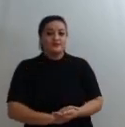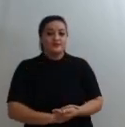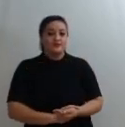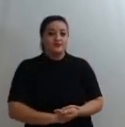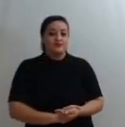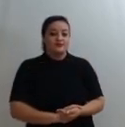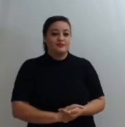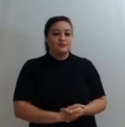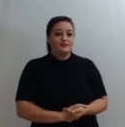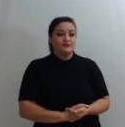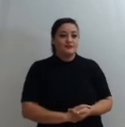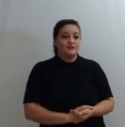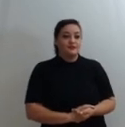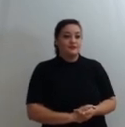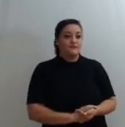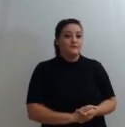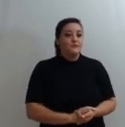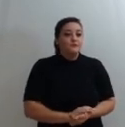justificasse